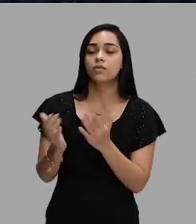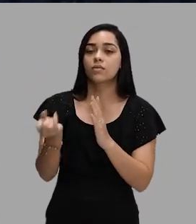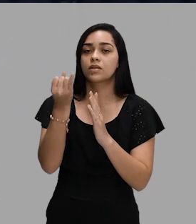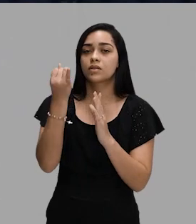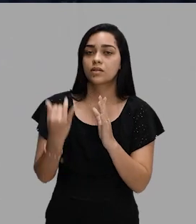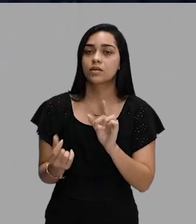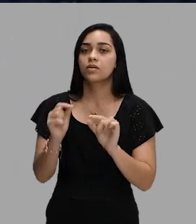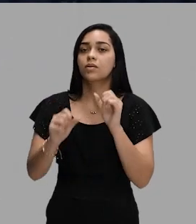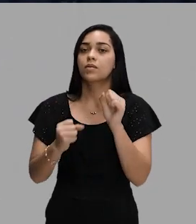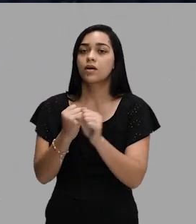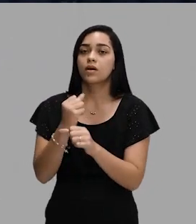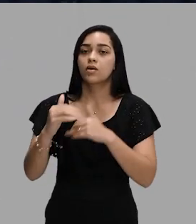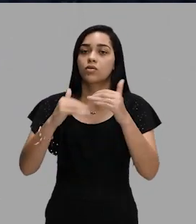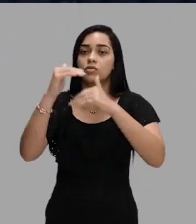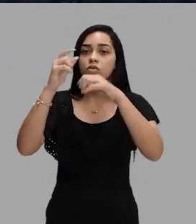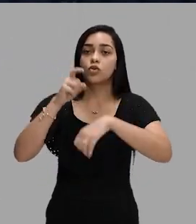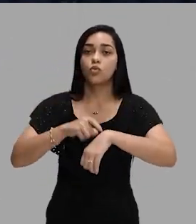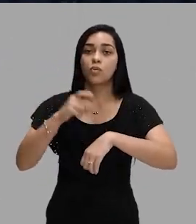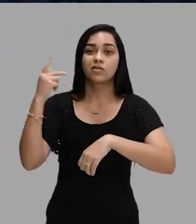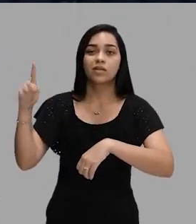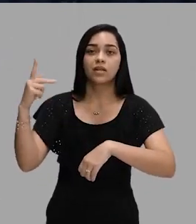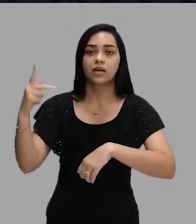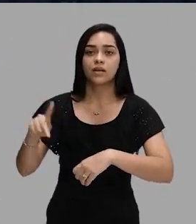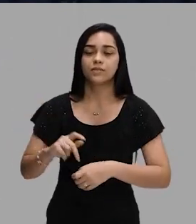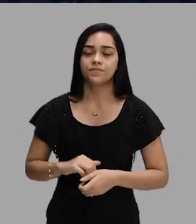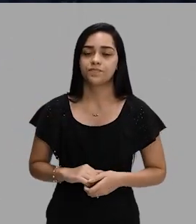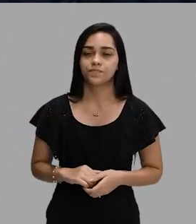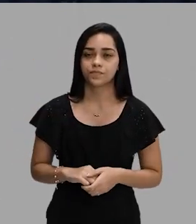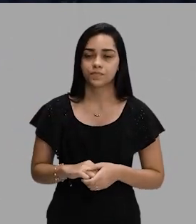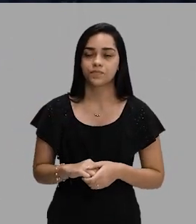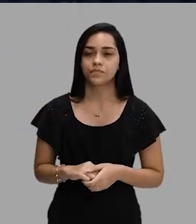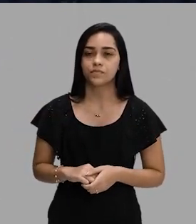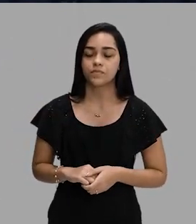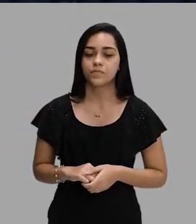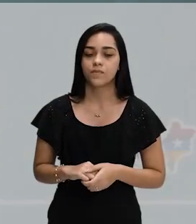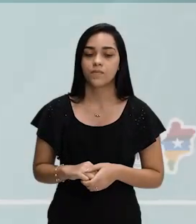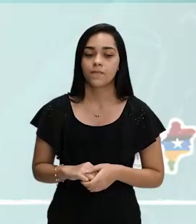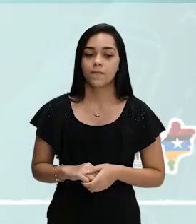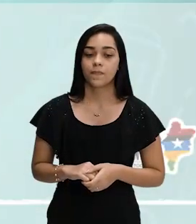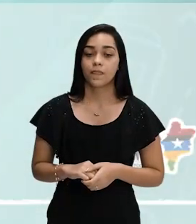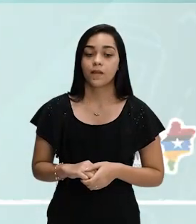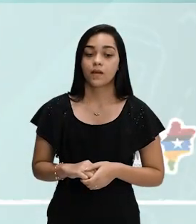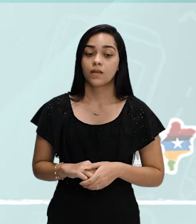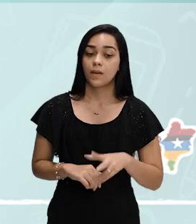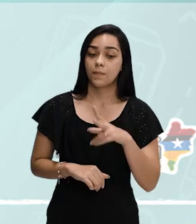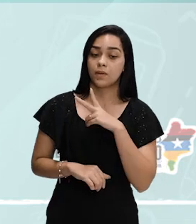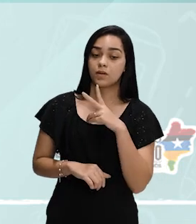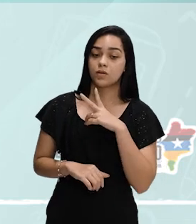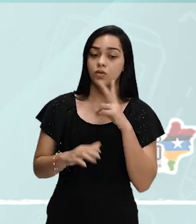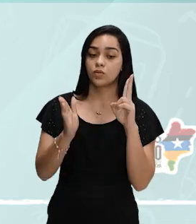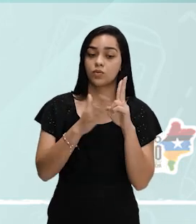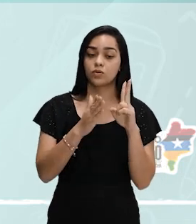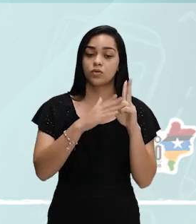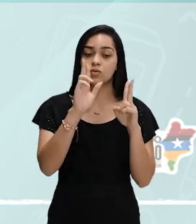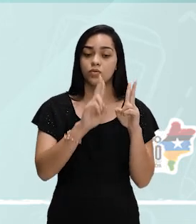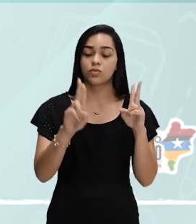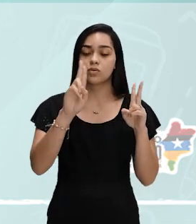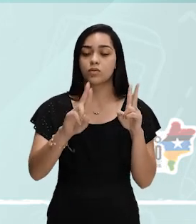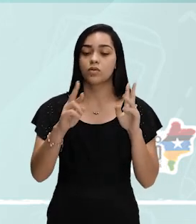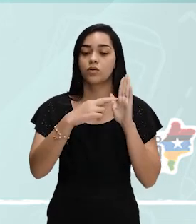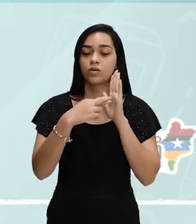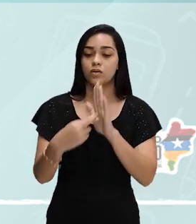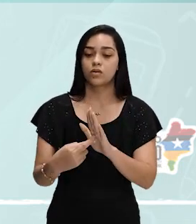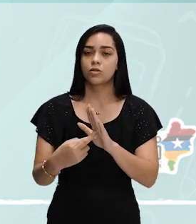características para construir o seu momento, tá bom? Em sua singularidade, o índio foi usado